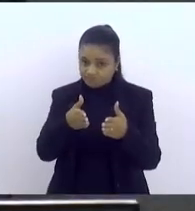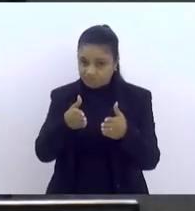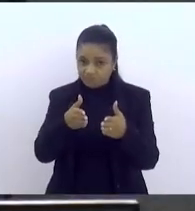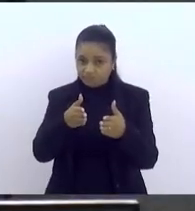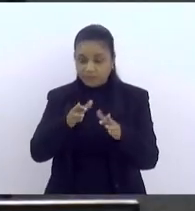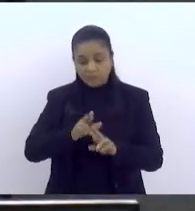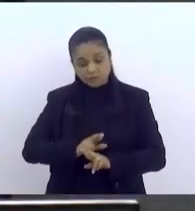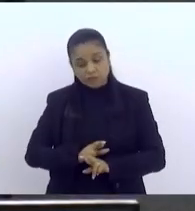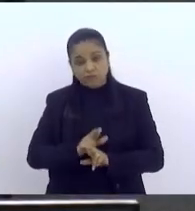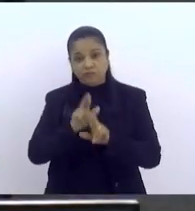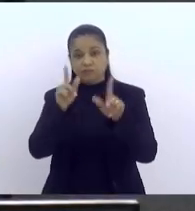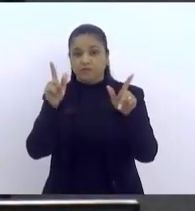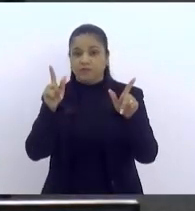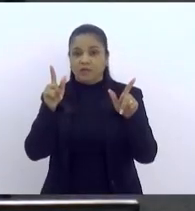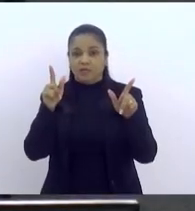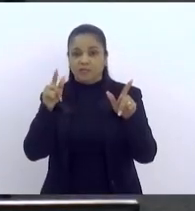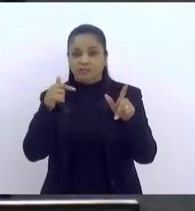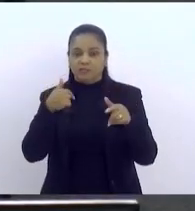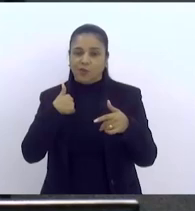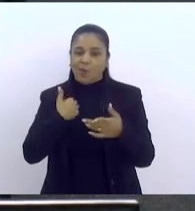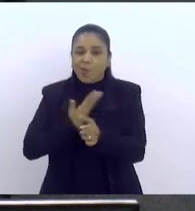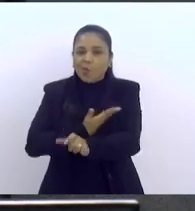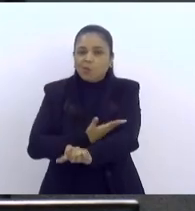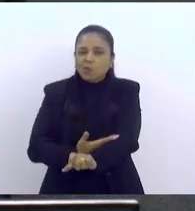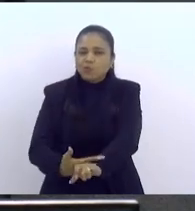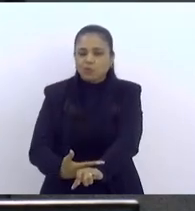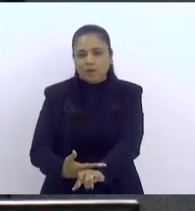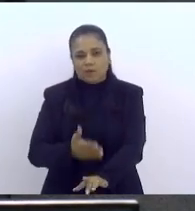totalmente diferente daquilo que eu estou acostumado.